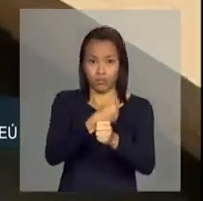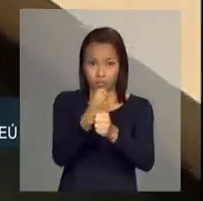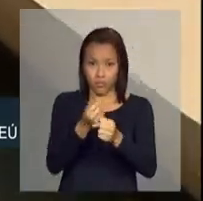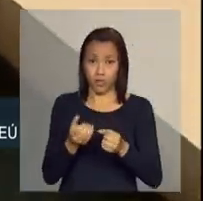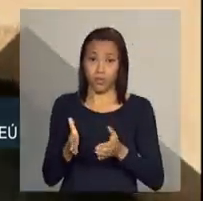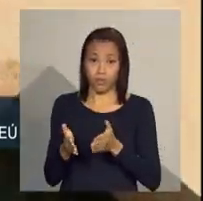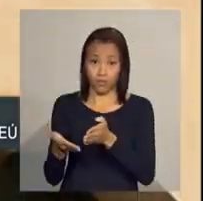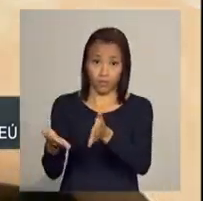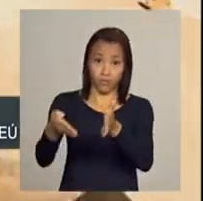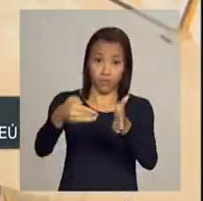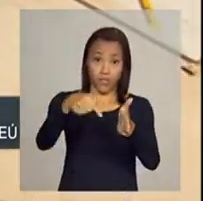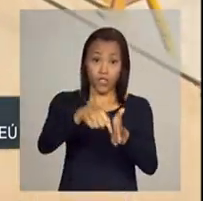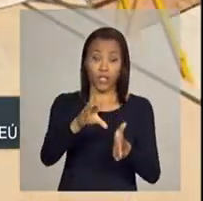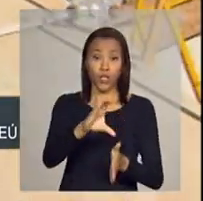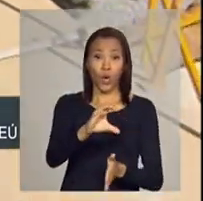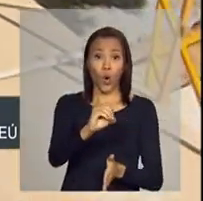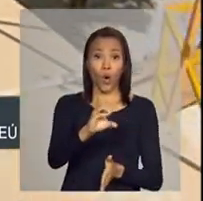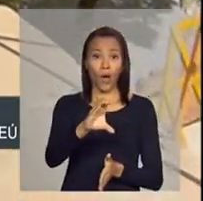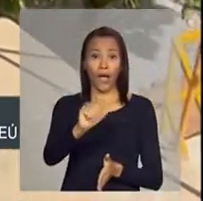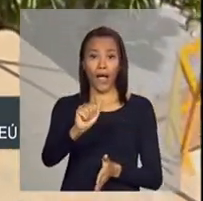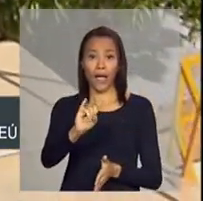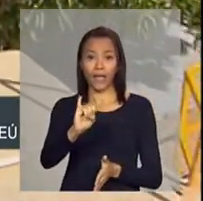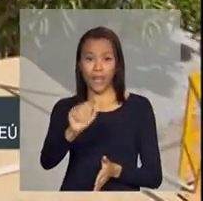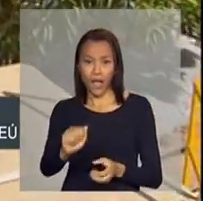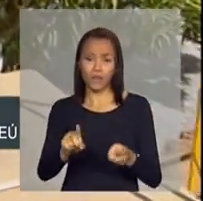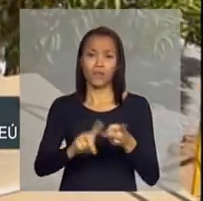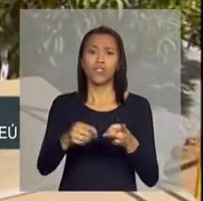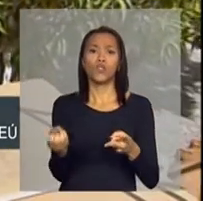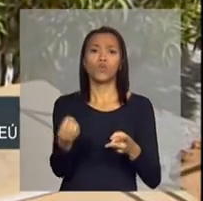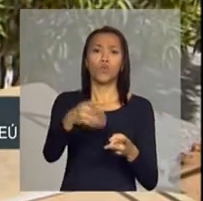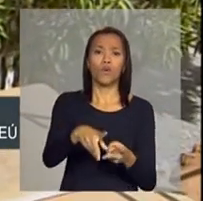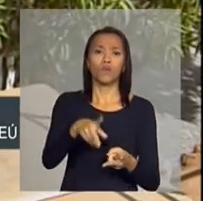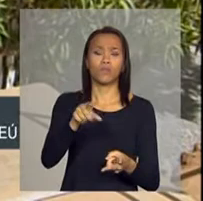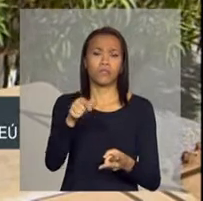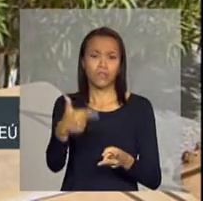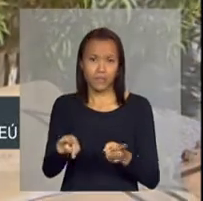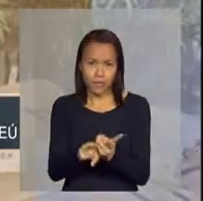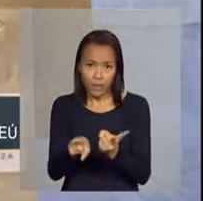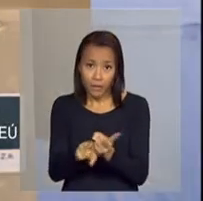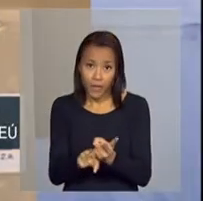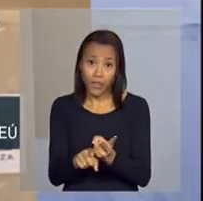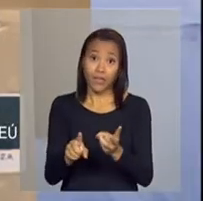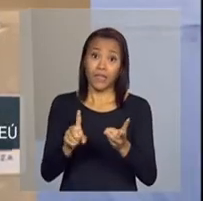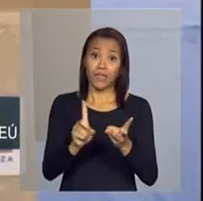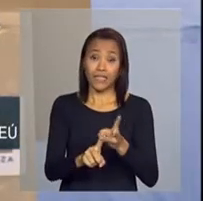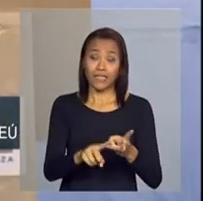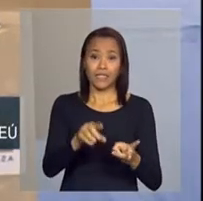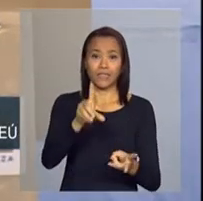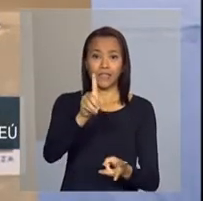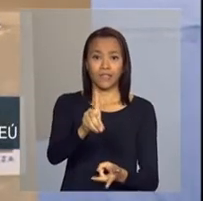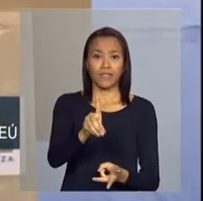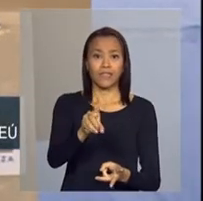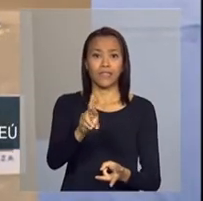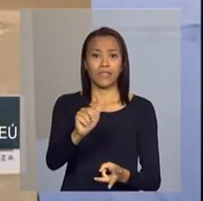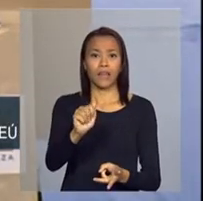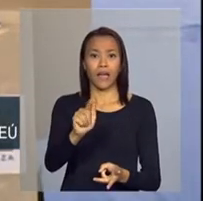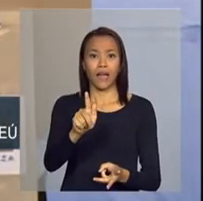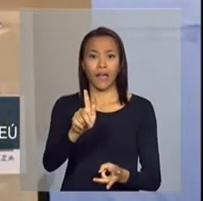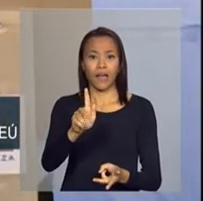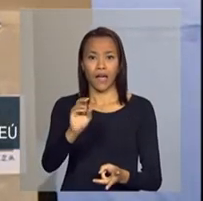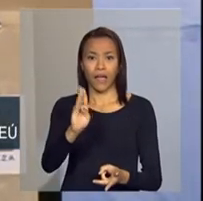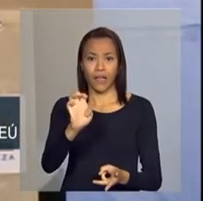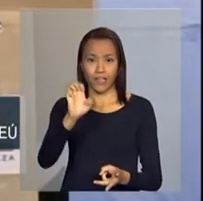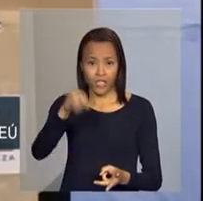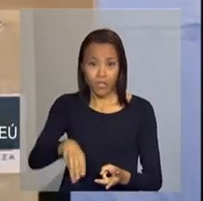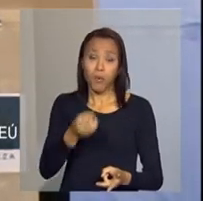terminal multiuso de Cocaia e o novo terminal de containers, além da dragagem necessária para o bom funcionamento